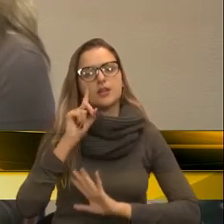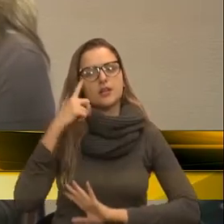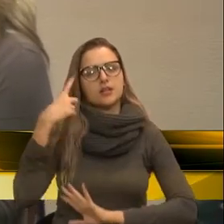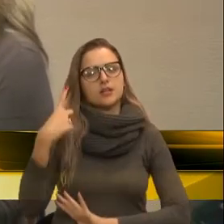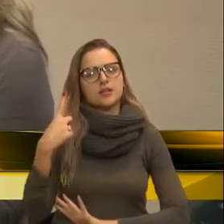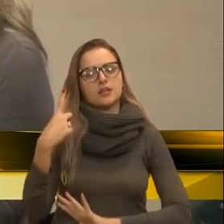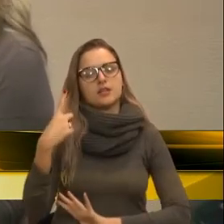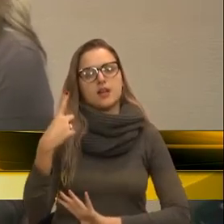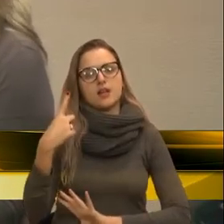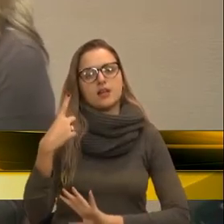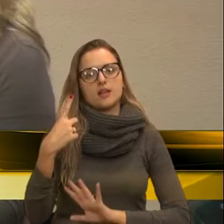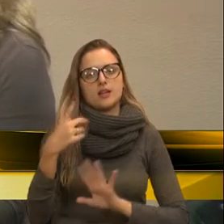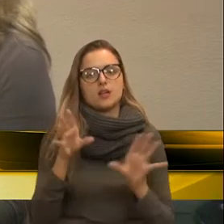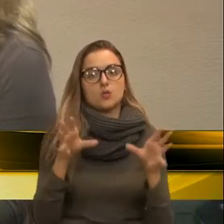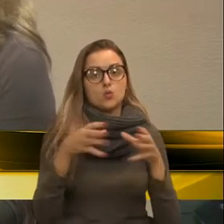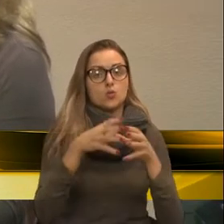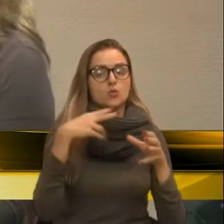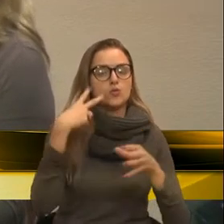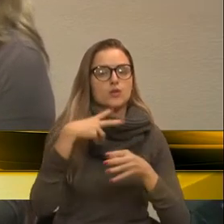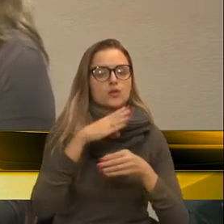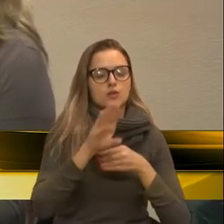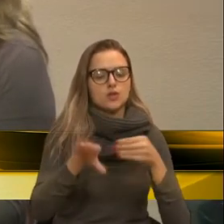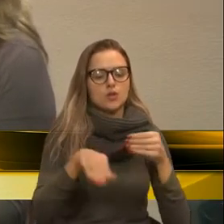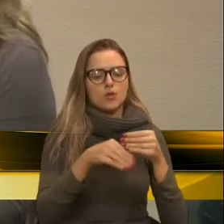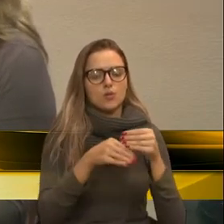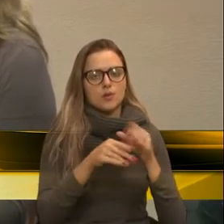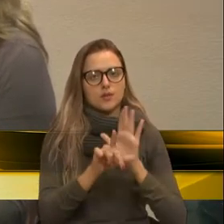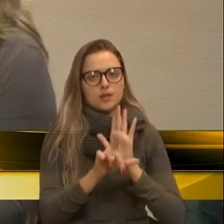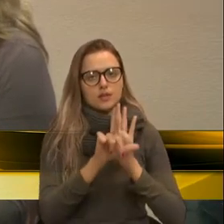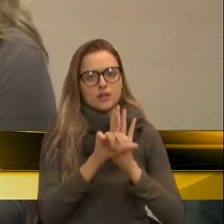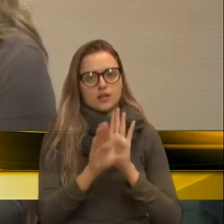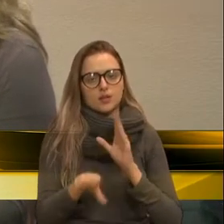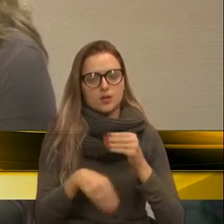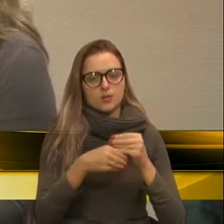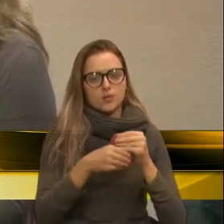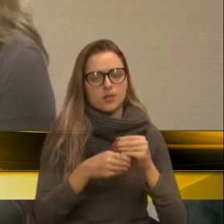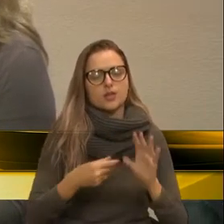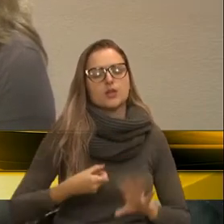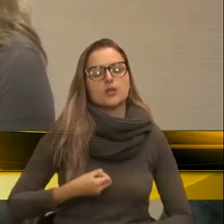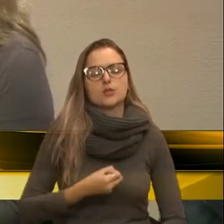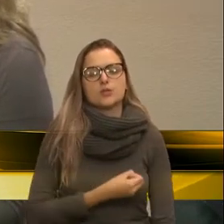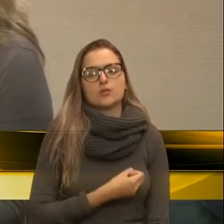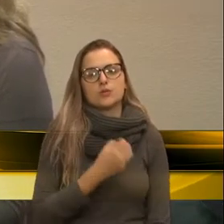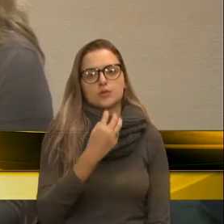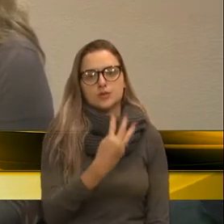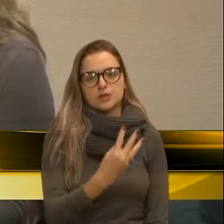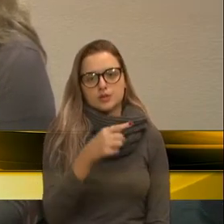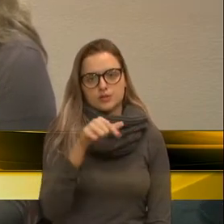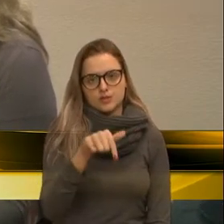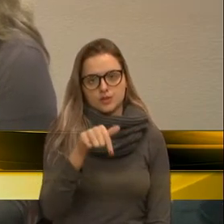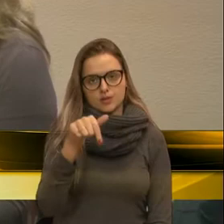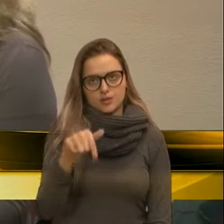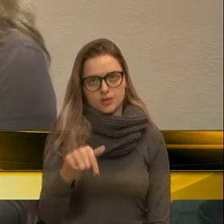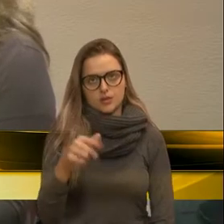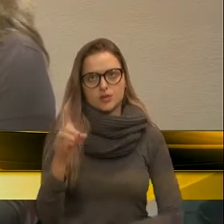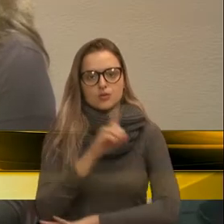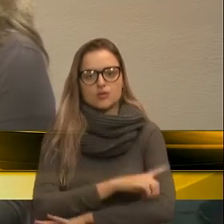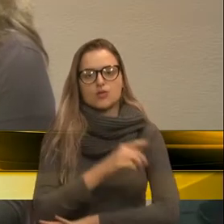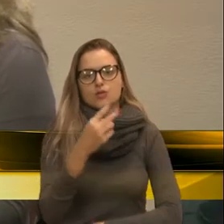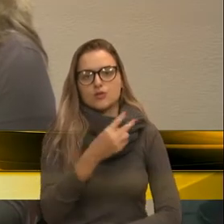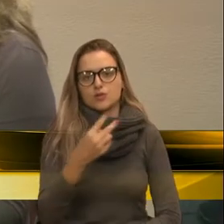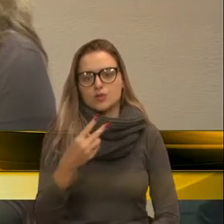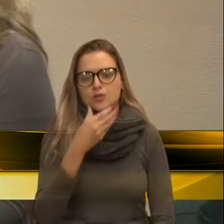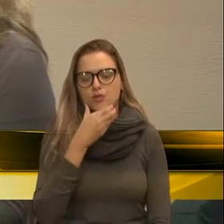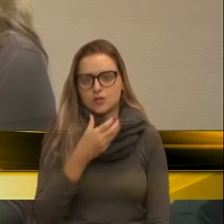coletiva parlamentar, que acresce dispositivo à lei complementar número 377, de 22